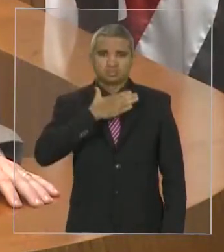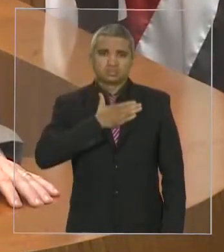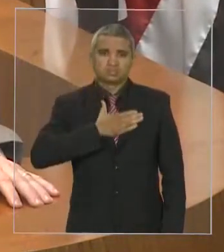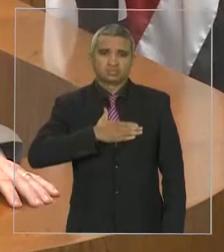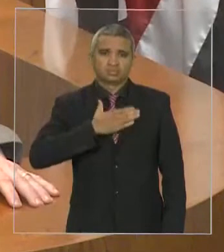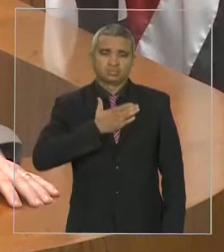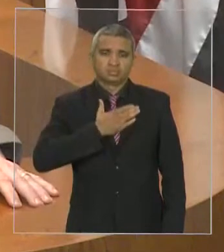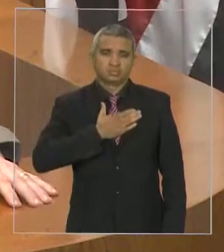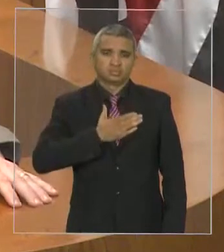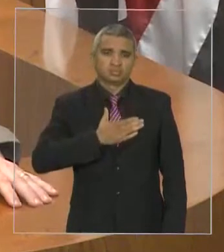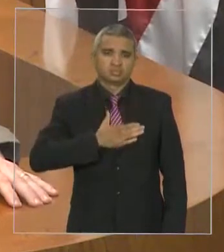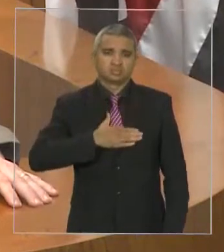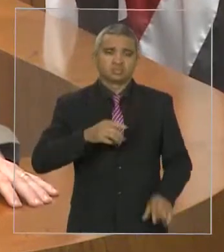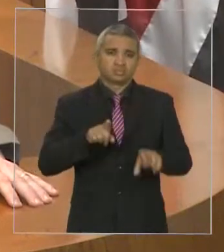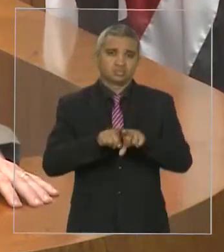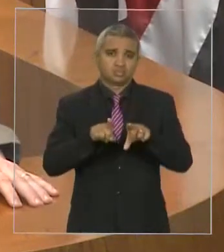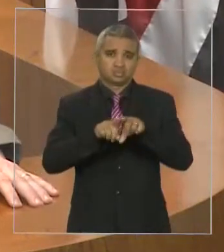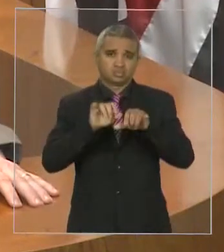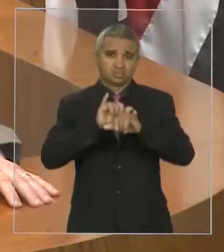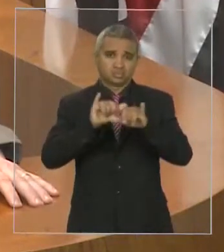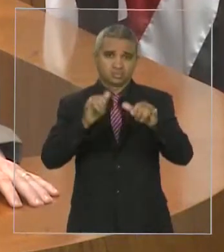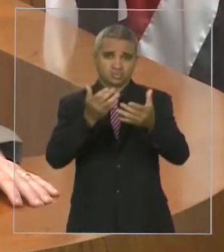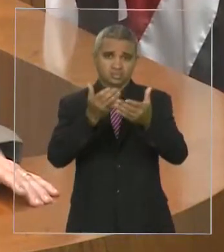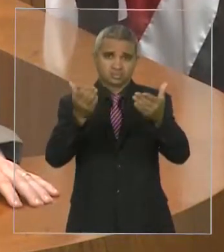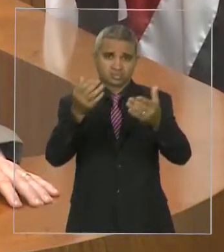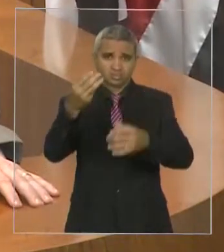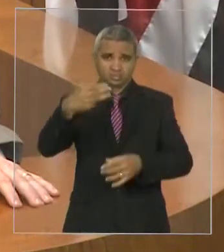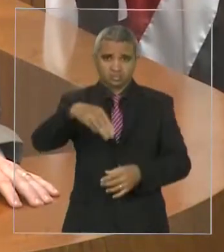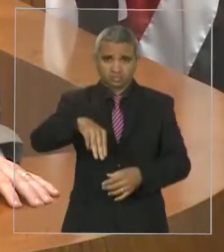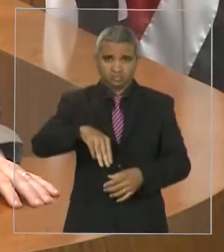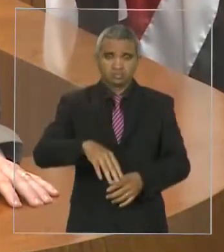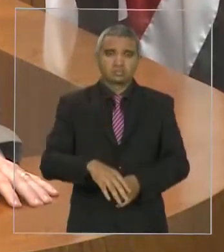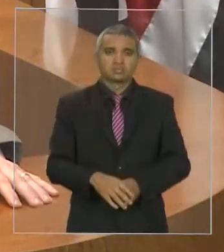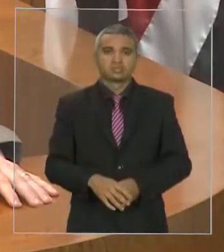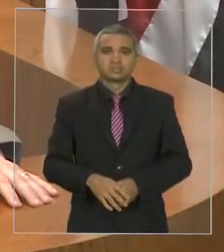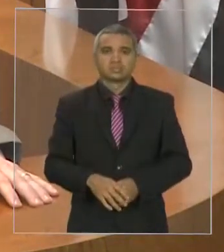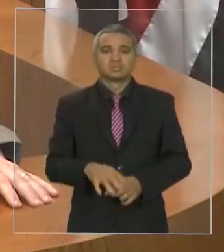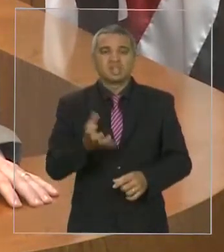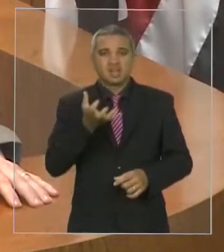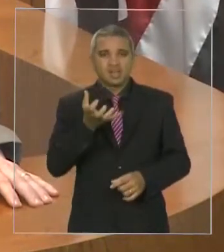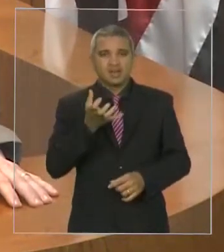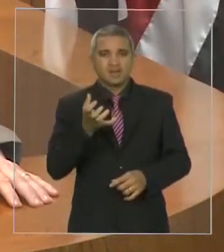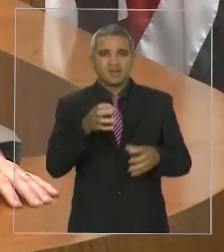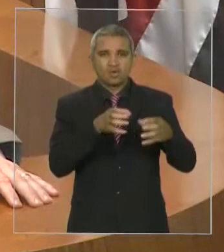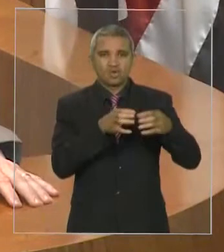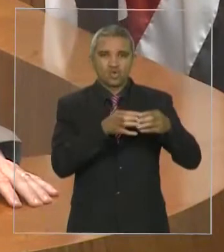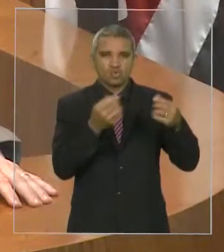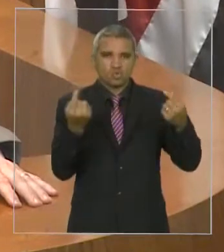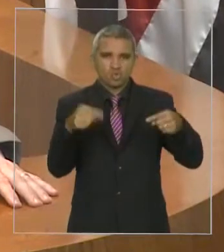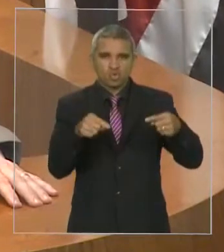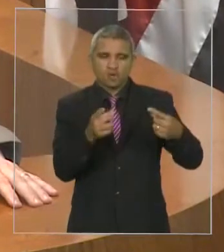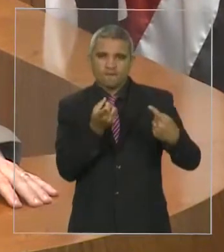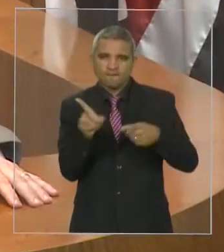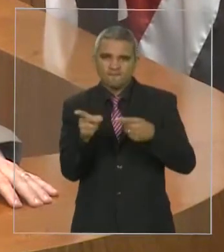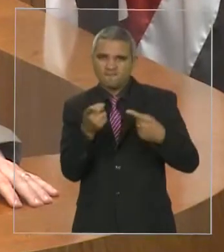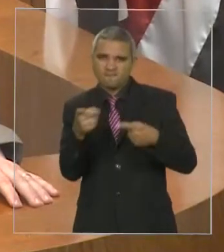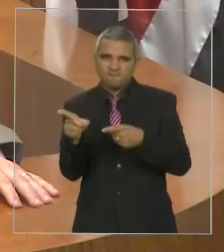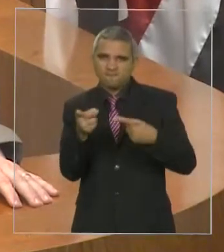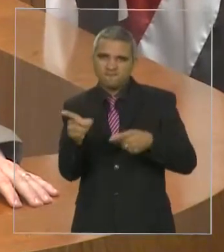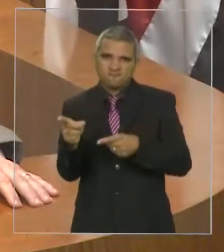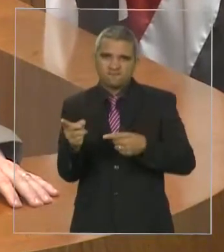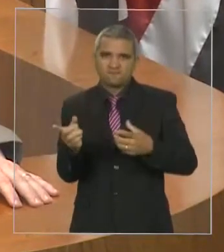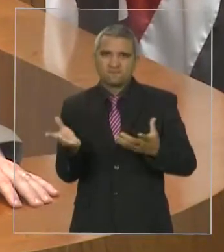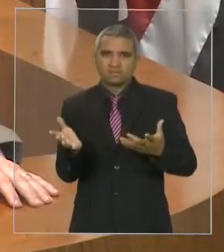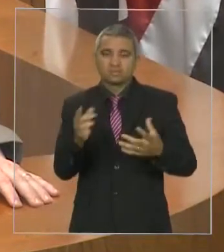do Maranhão que, apesar da má vontade, da tentativa de sabotagem, da tentativa de desmoralização,